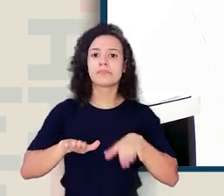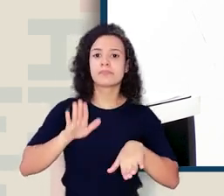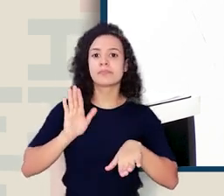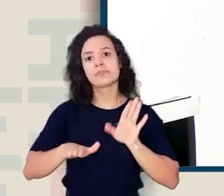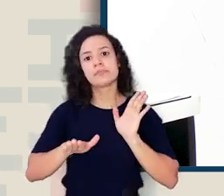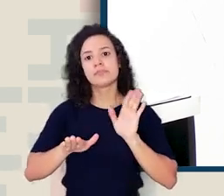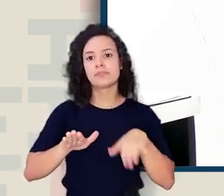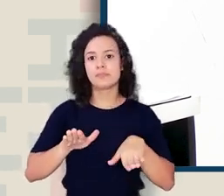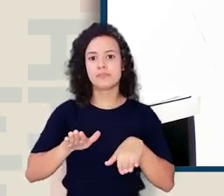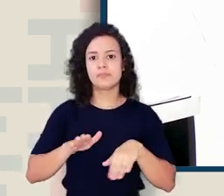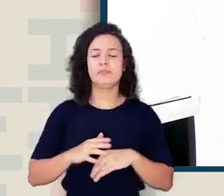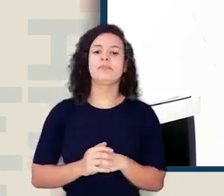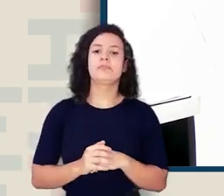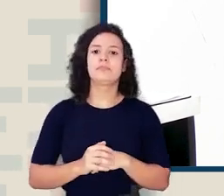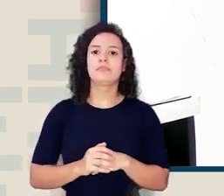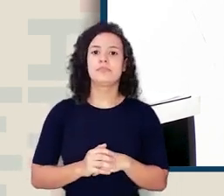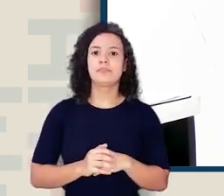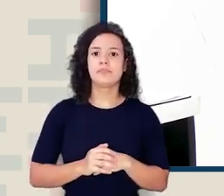Maracatu,